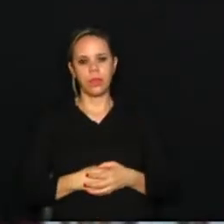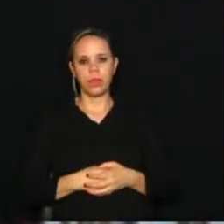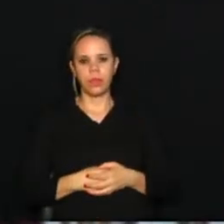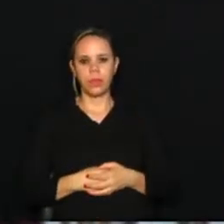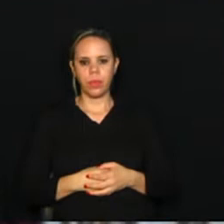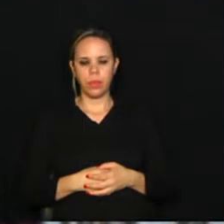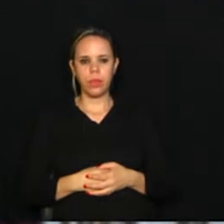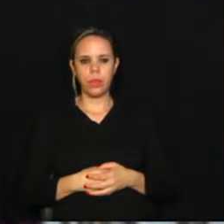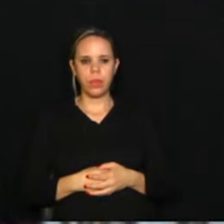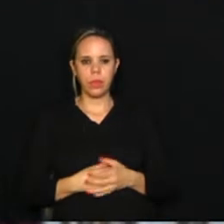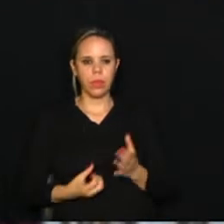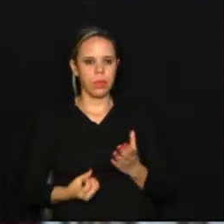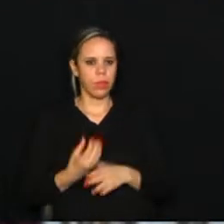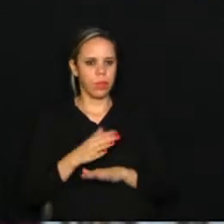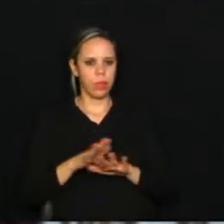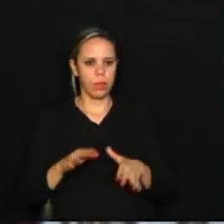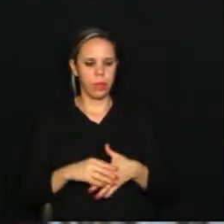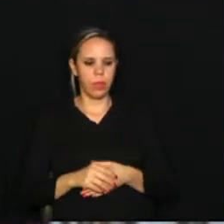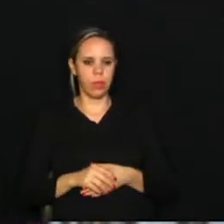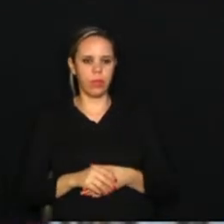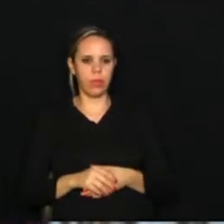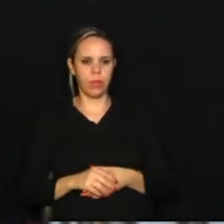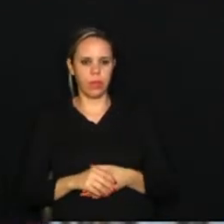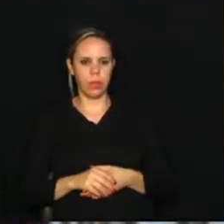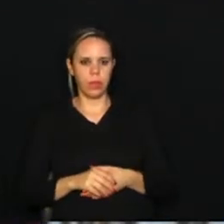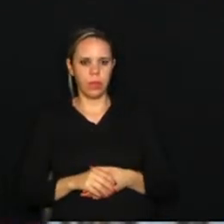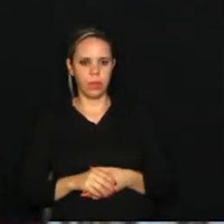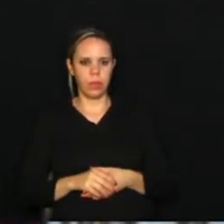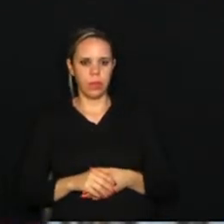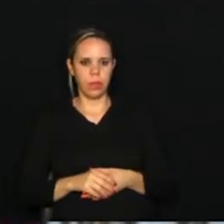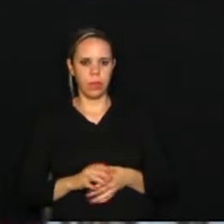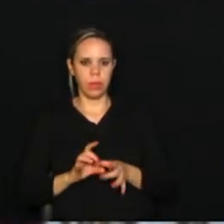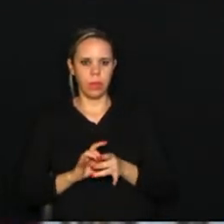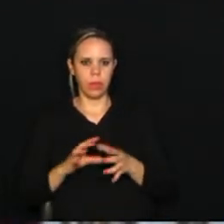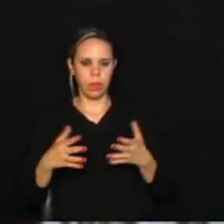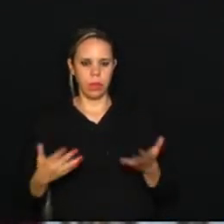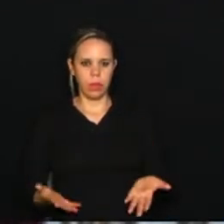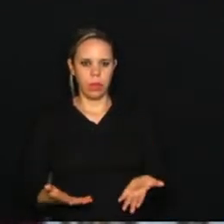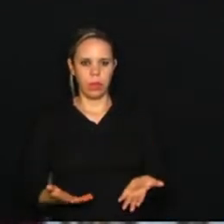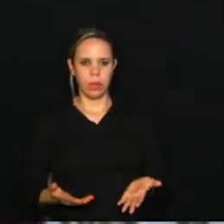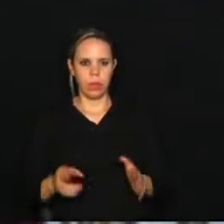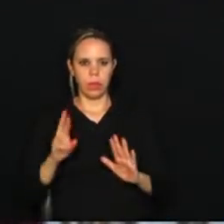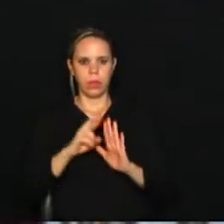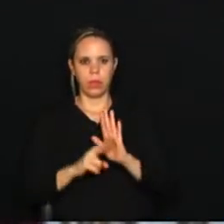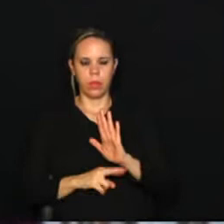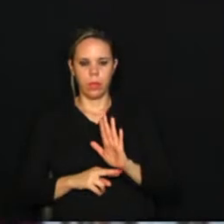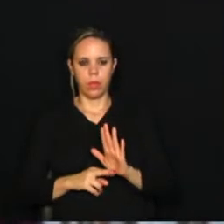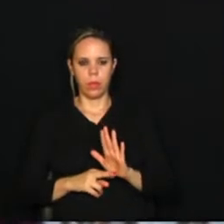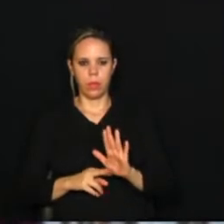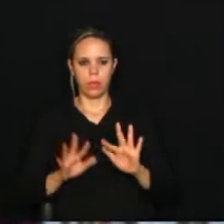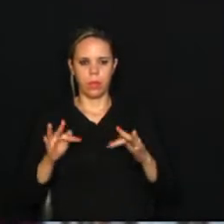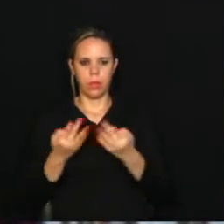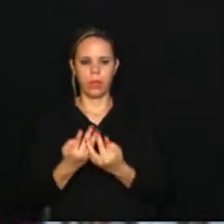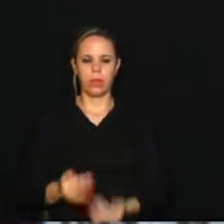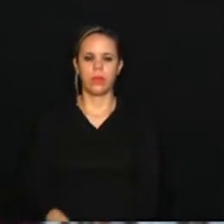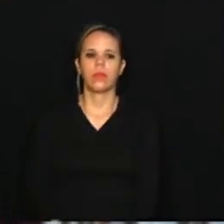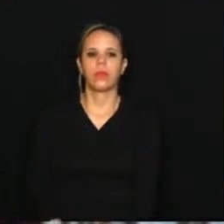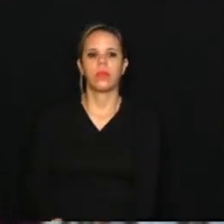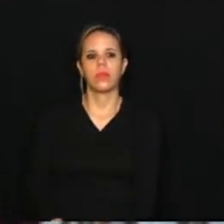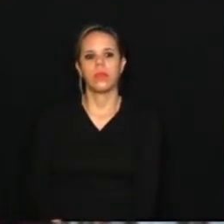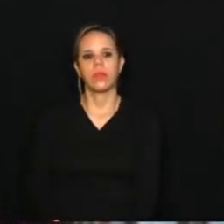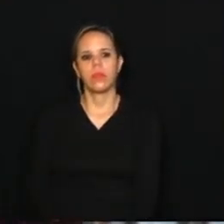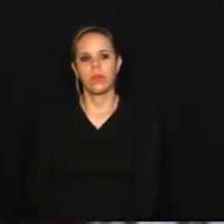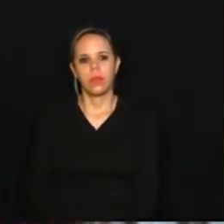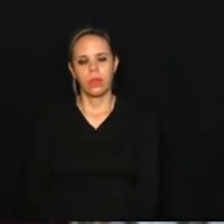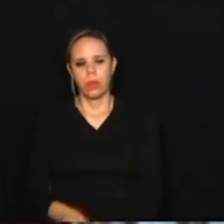significativas para que isso aconteça. Então, deixamos a critério dos familiares, né? E,